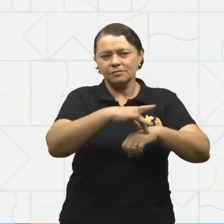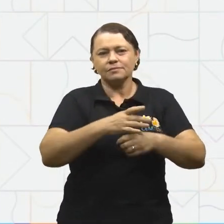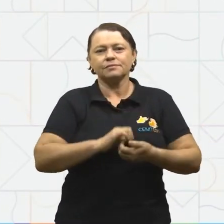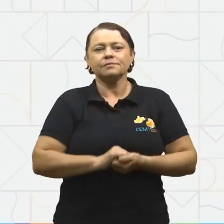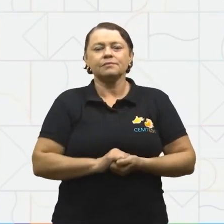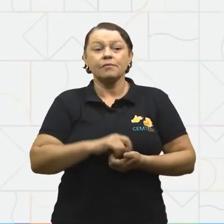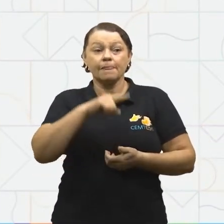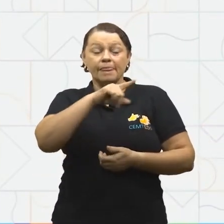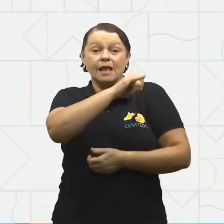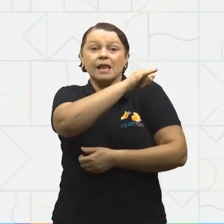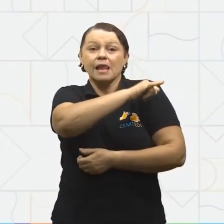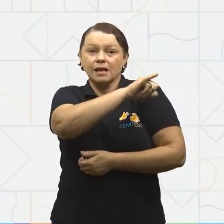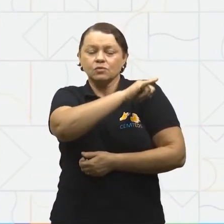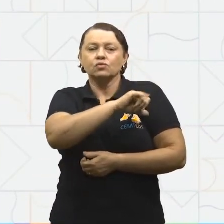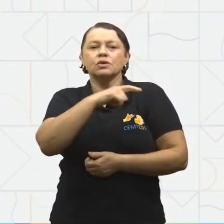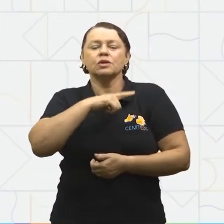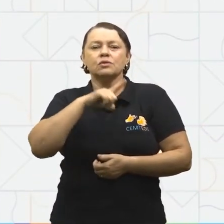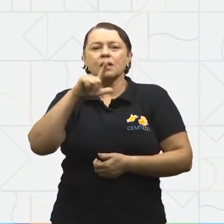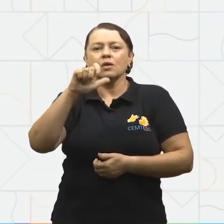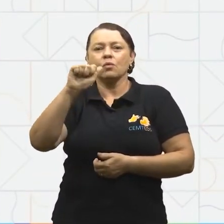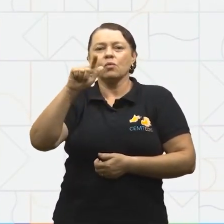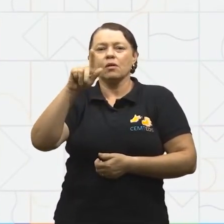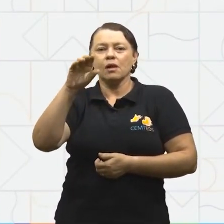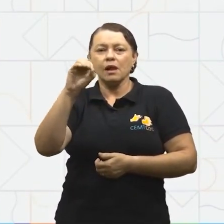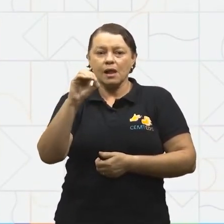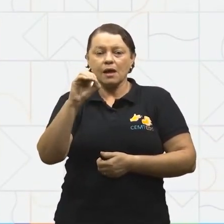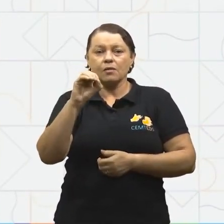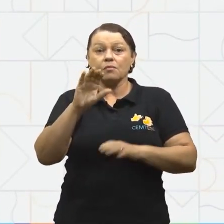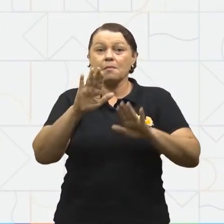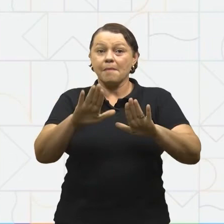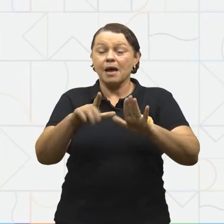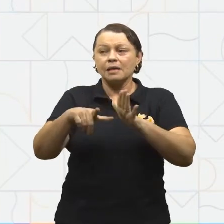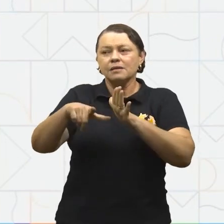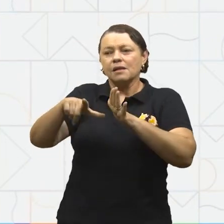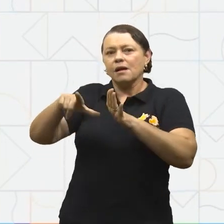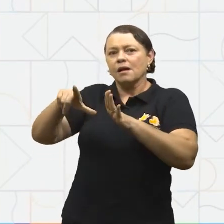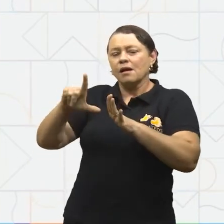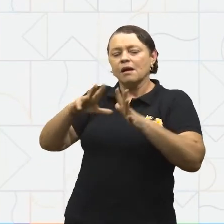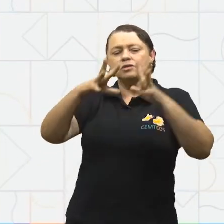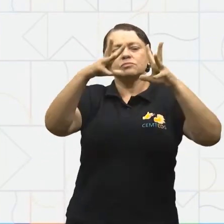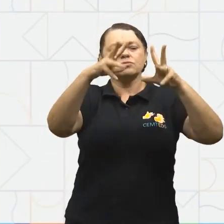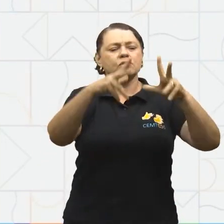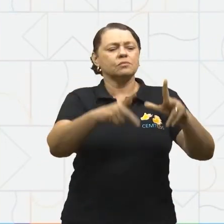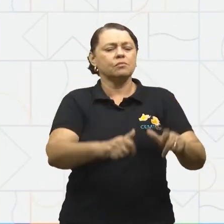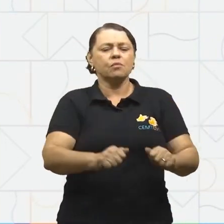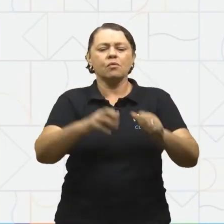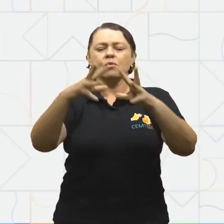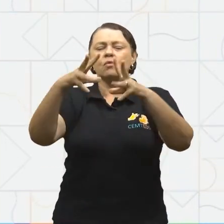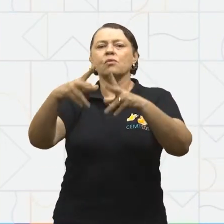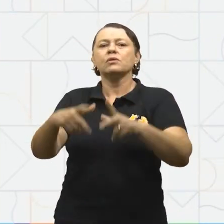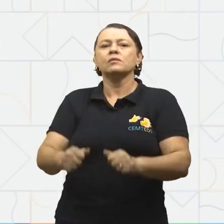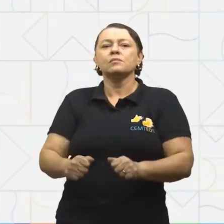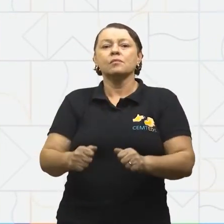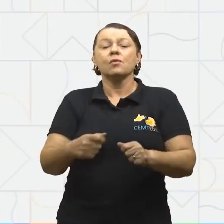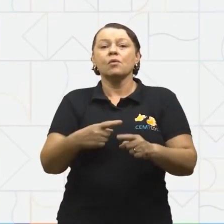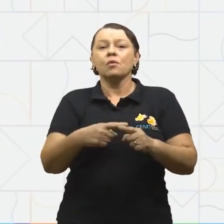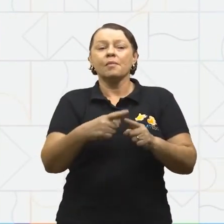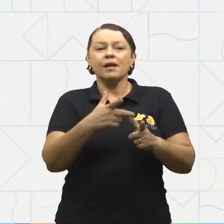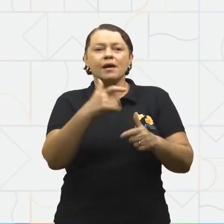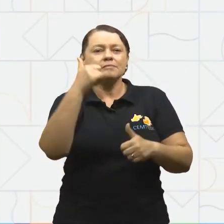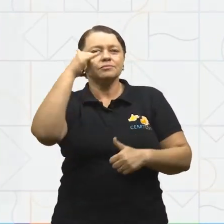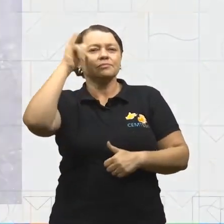algumas disputas, mas antes ela foi despoluída para evitar contaminação nas águas olímpicas.